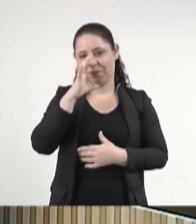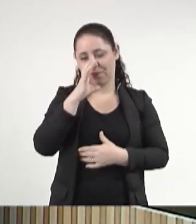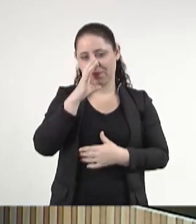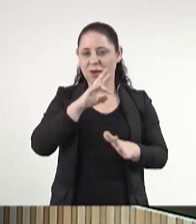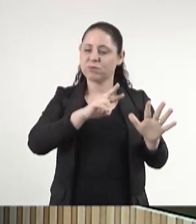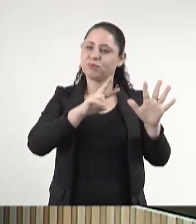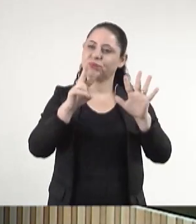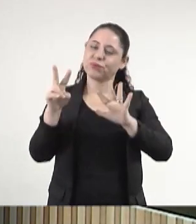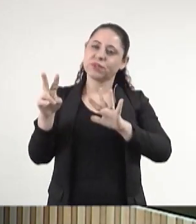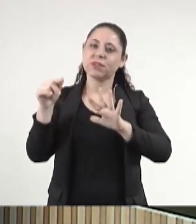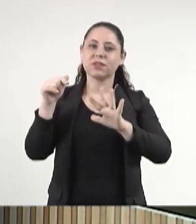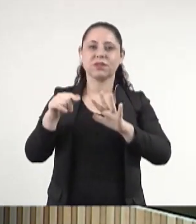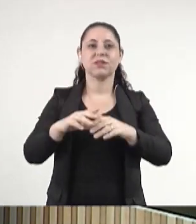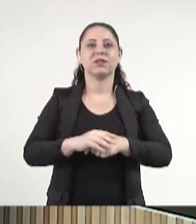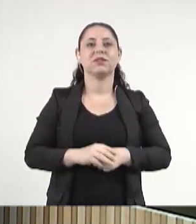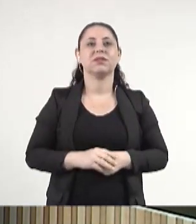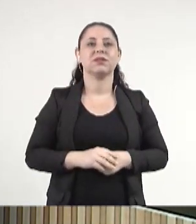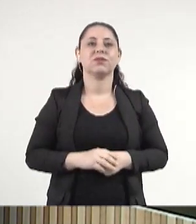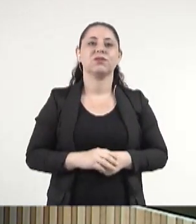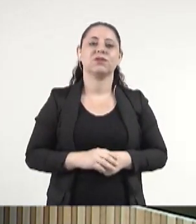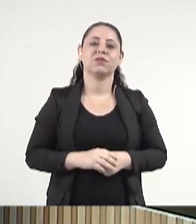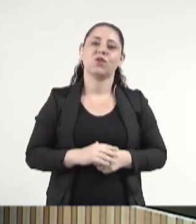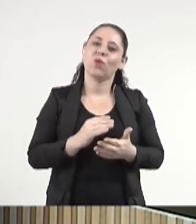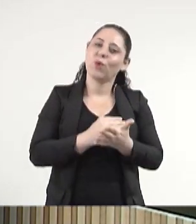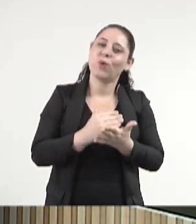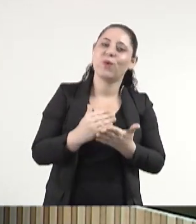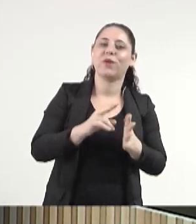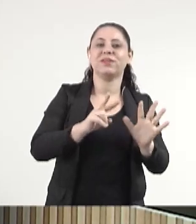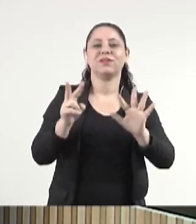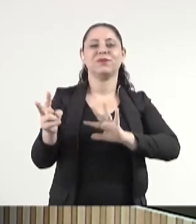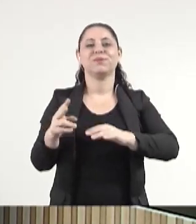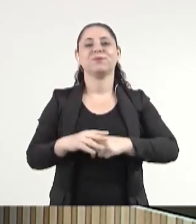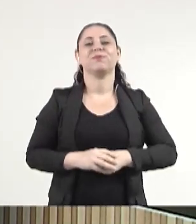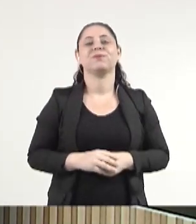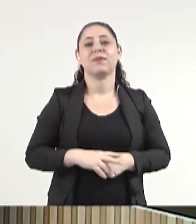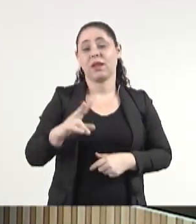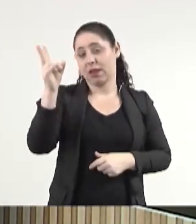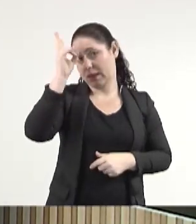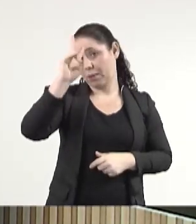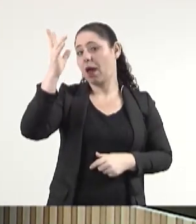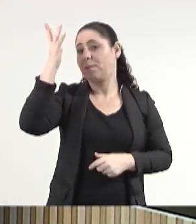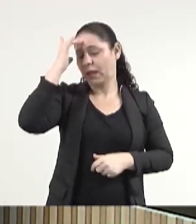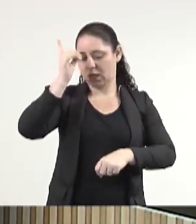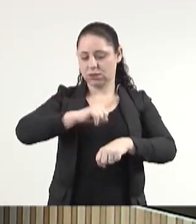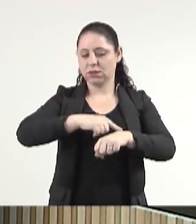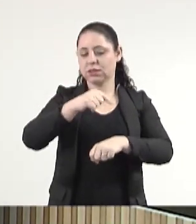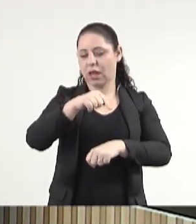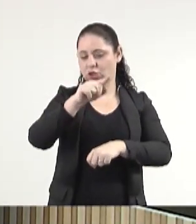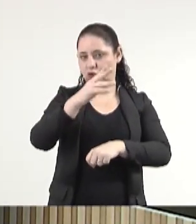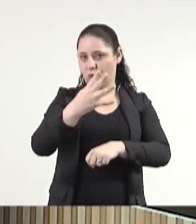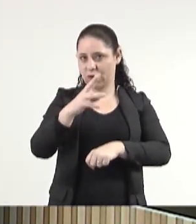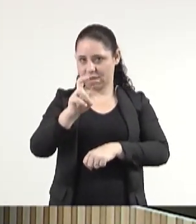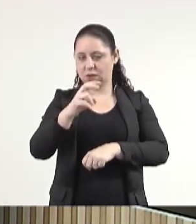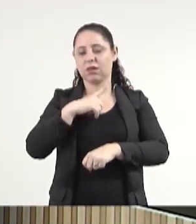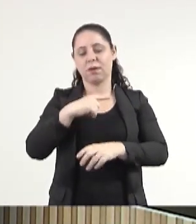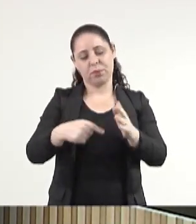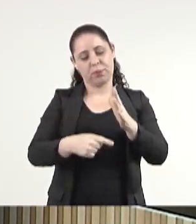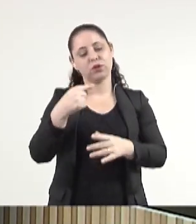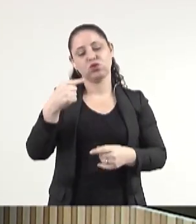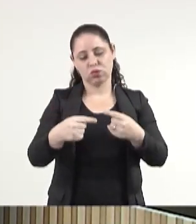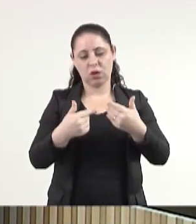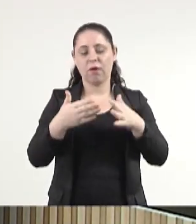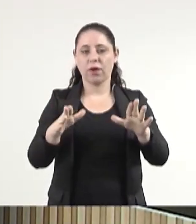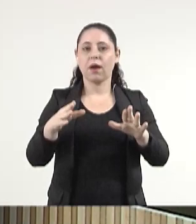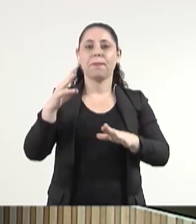ao longo dessa semana, aliás, essa semana não, nesse começo de semana. Lembrando que amanhã, 7h45, tem primeira discussão